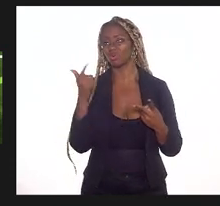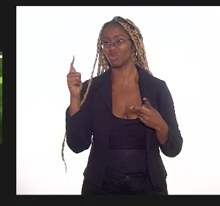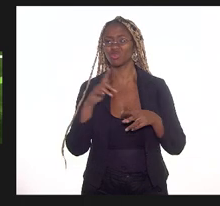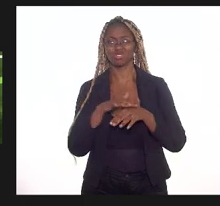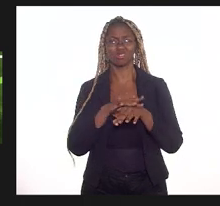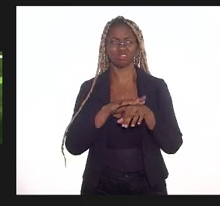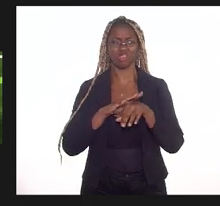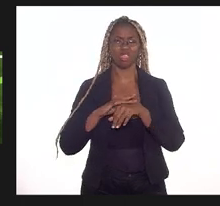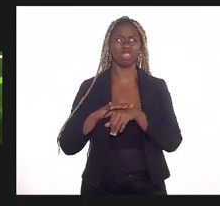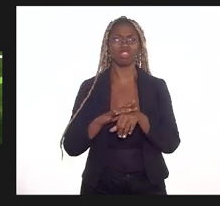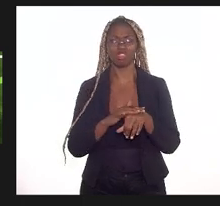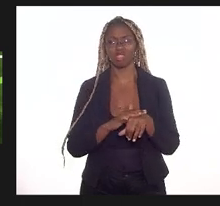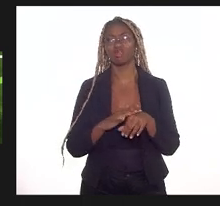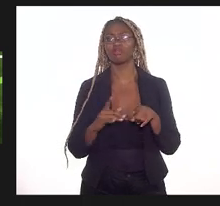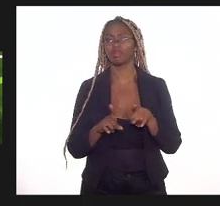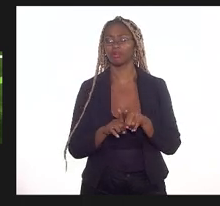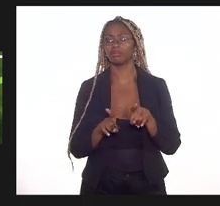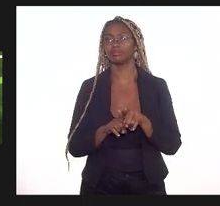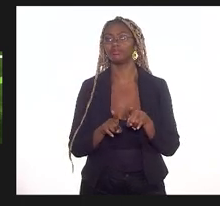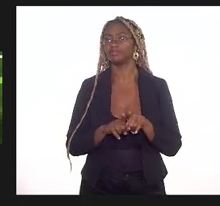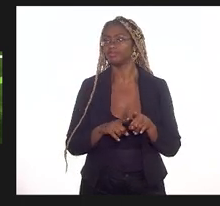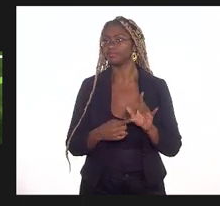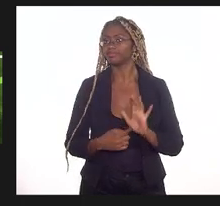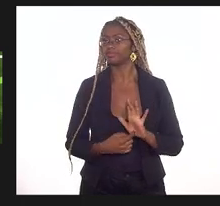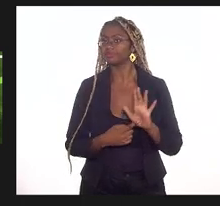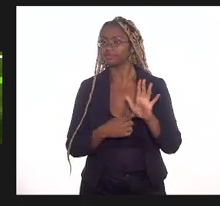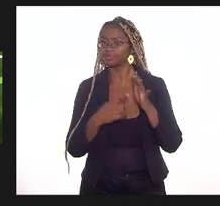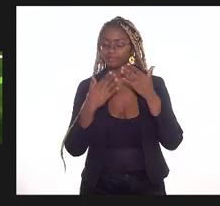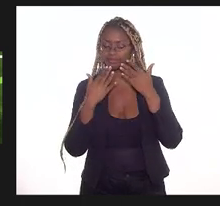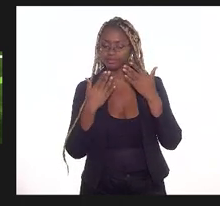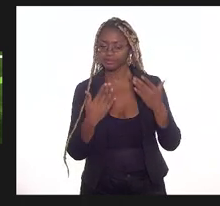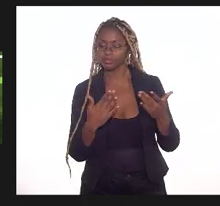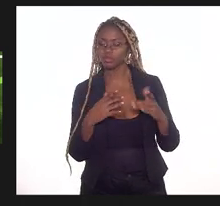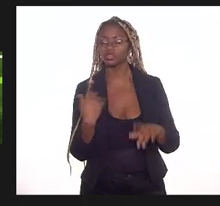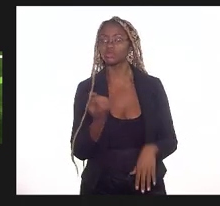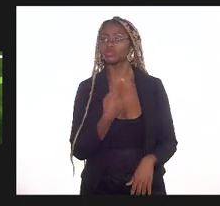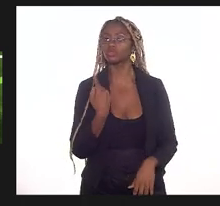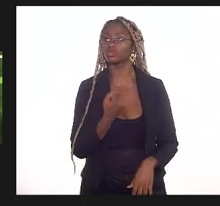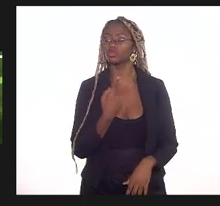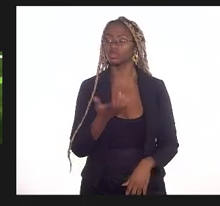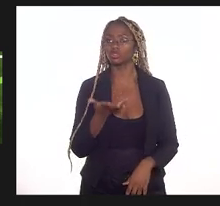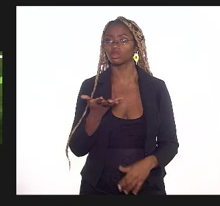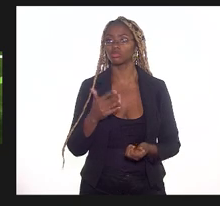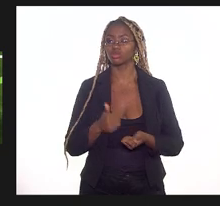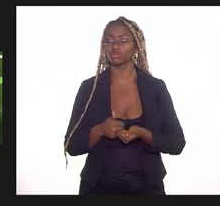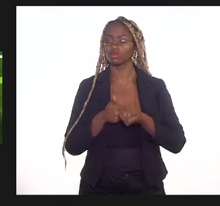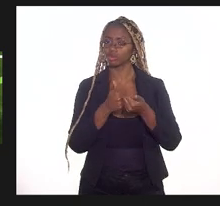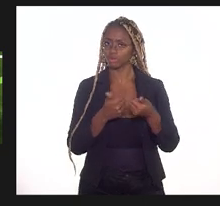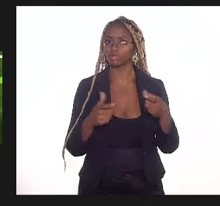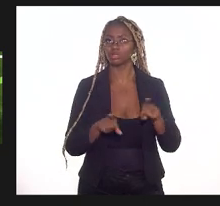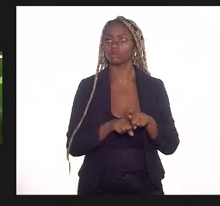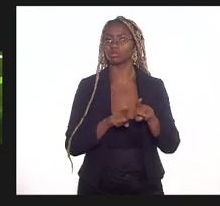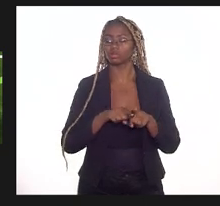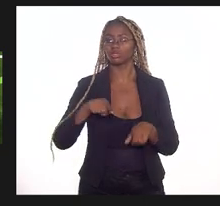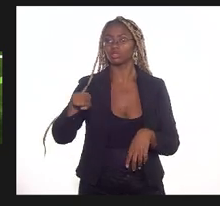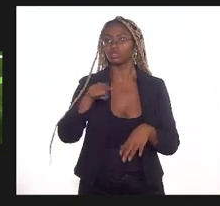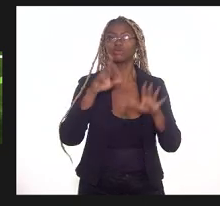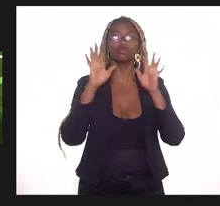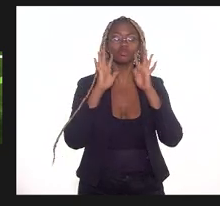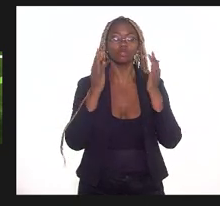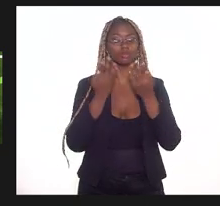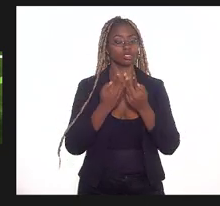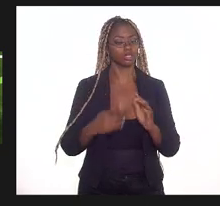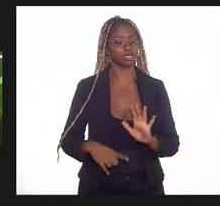doenças que aparecem e a gente quer estar do lado desses familiares, prestando